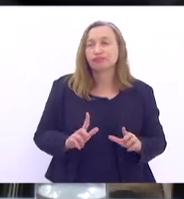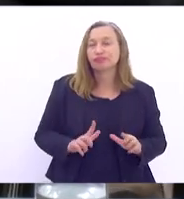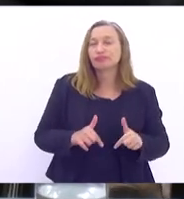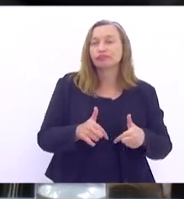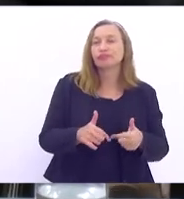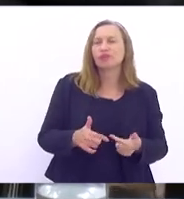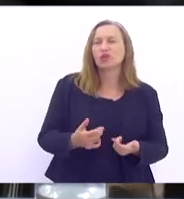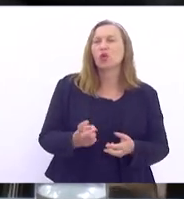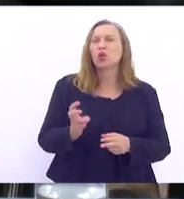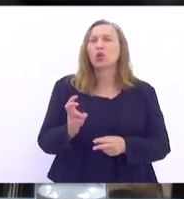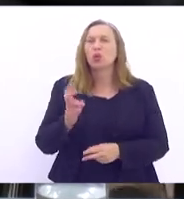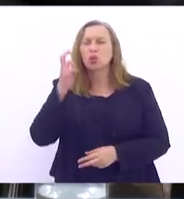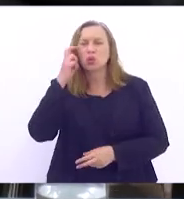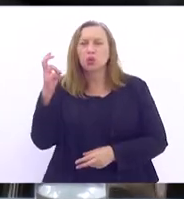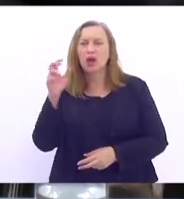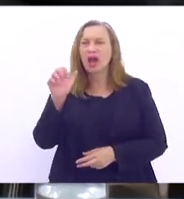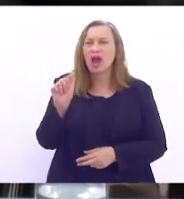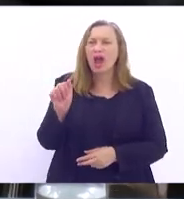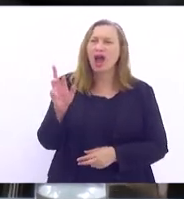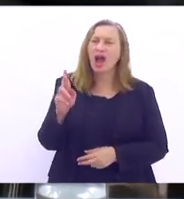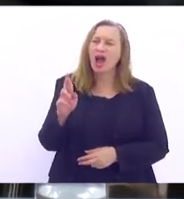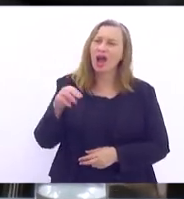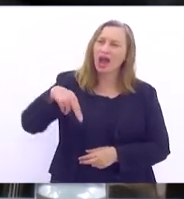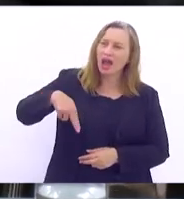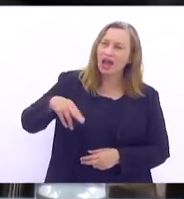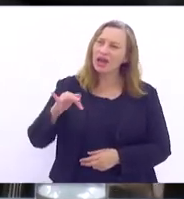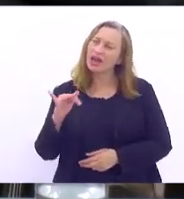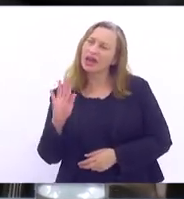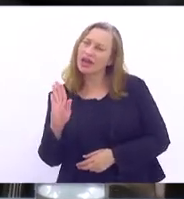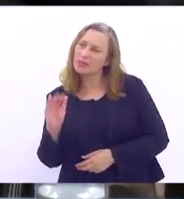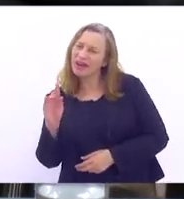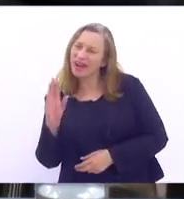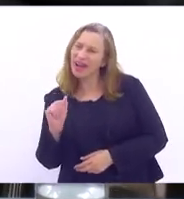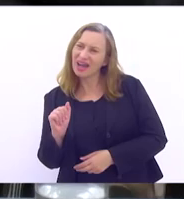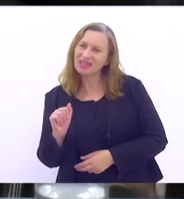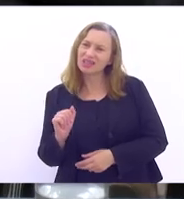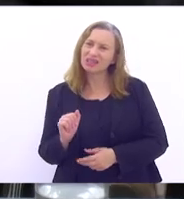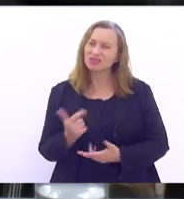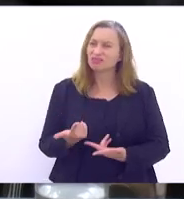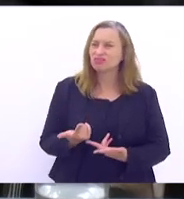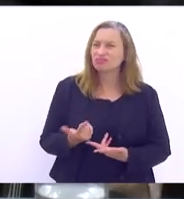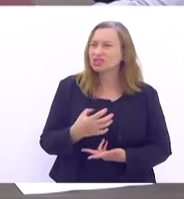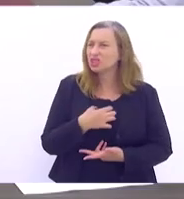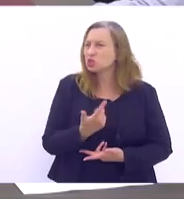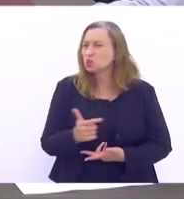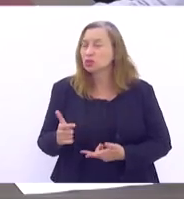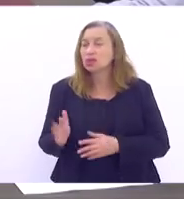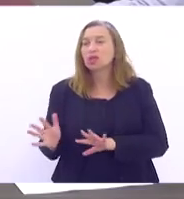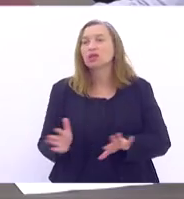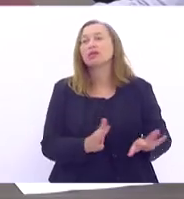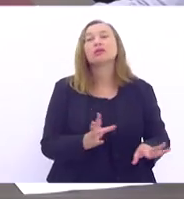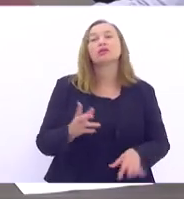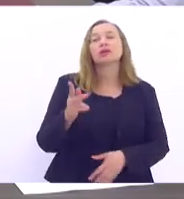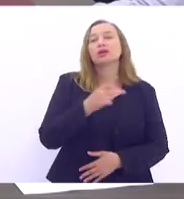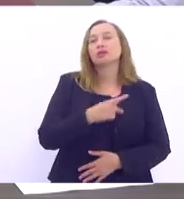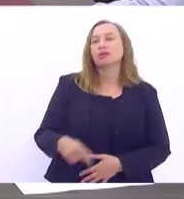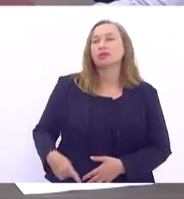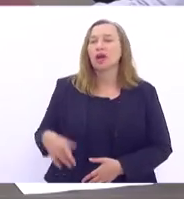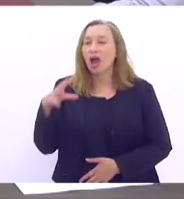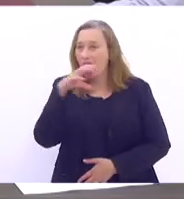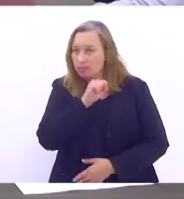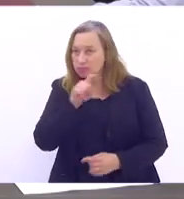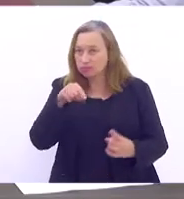Cultura de arquibancada é um negócio muito vago para ser patrimônio material. Deputada Verônica. Presidente, muito rapidamente, rápida